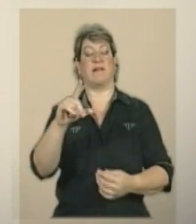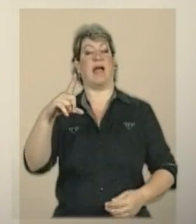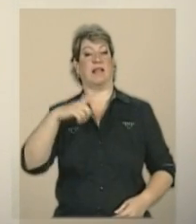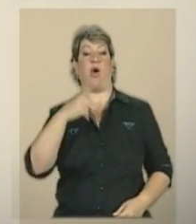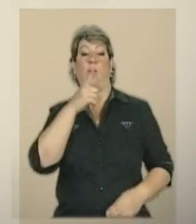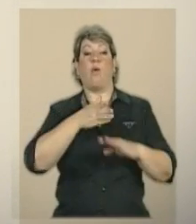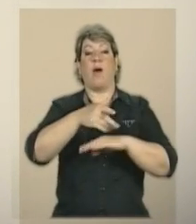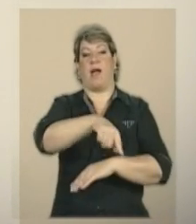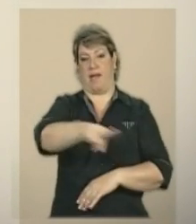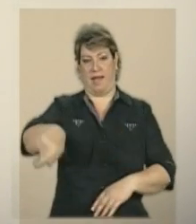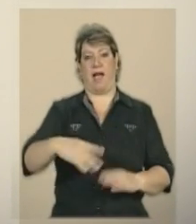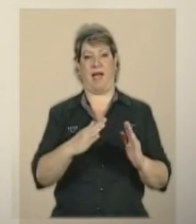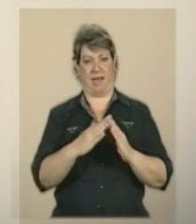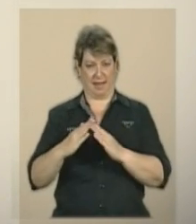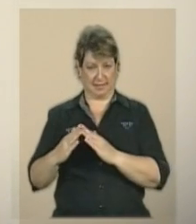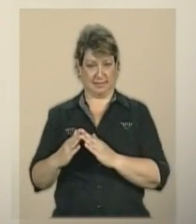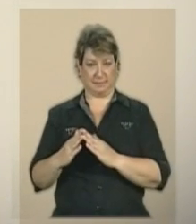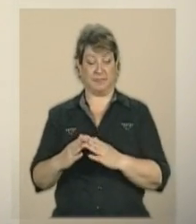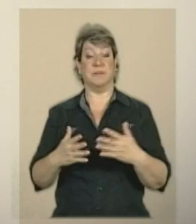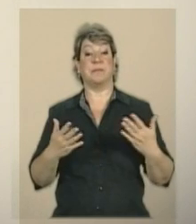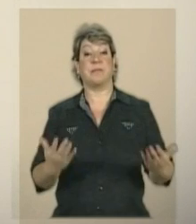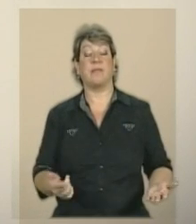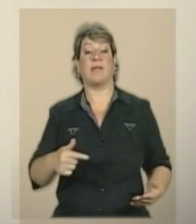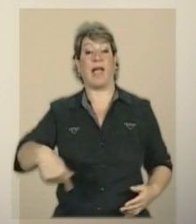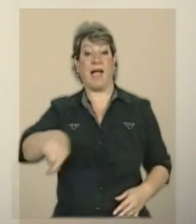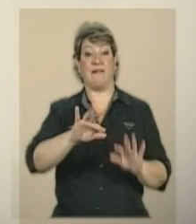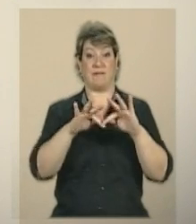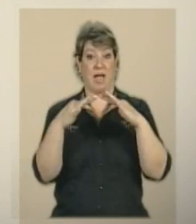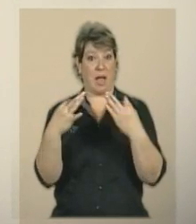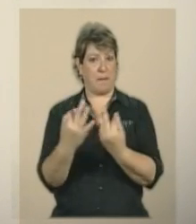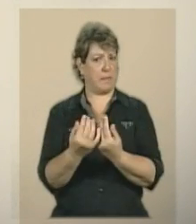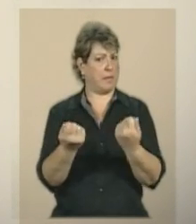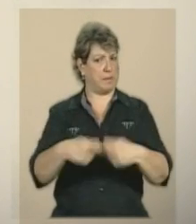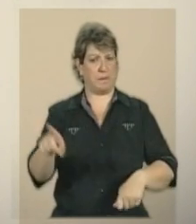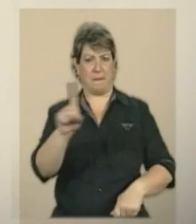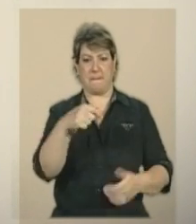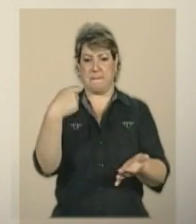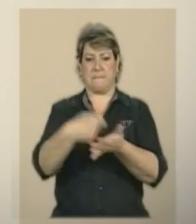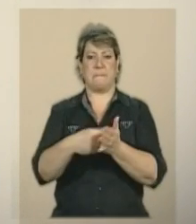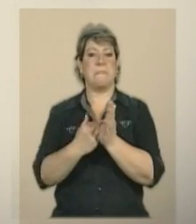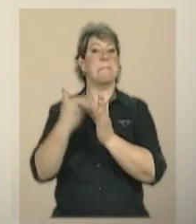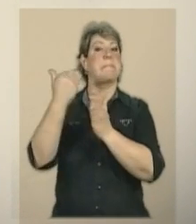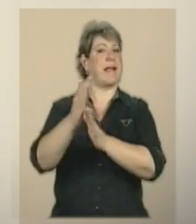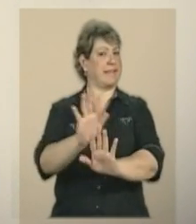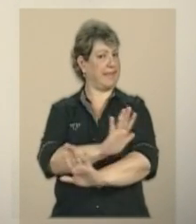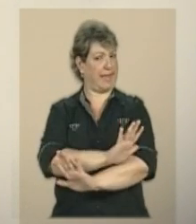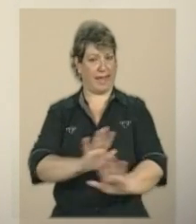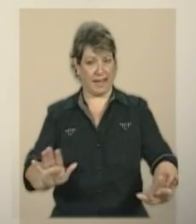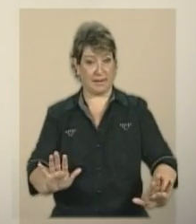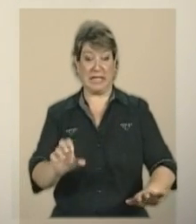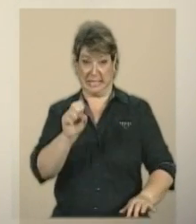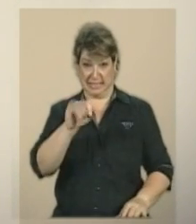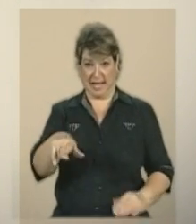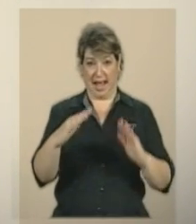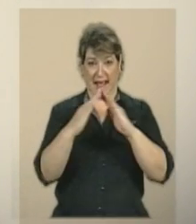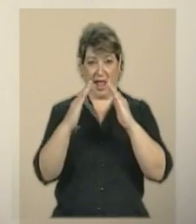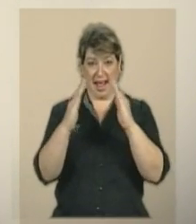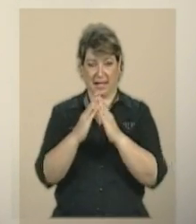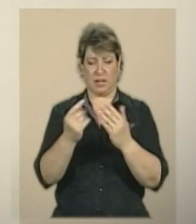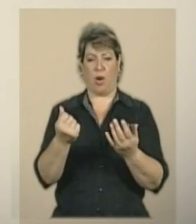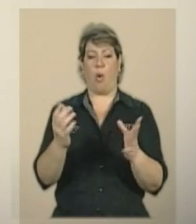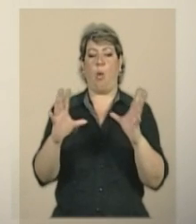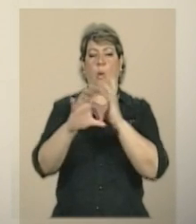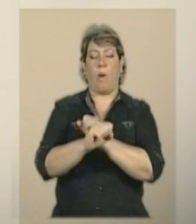acesso a essa casa E além disso Luciano A família não terá de pagar mais nada se a casa custar mais do que